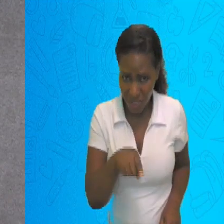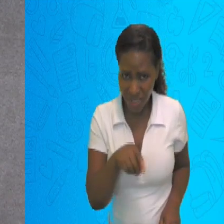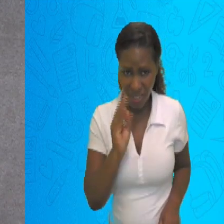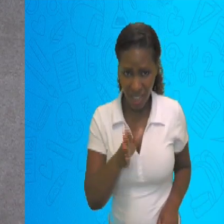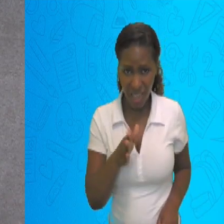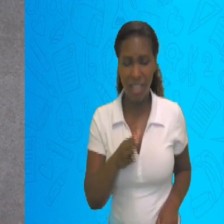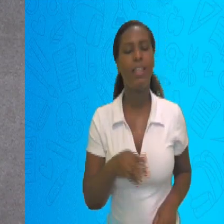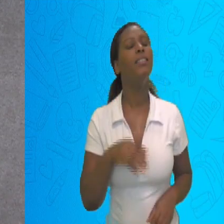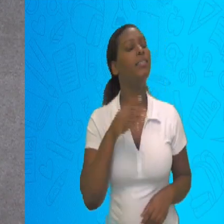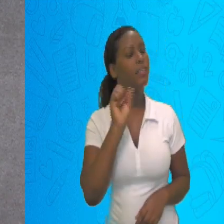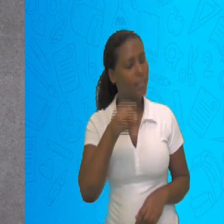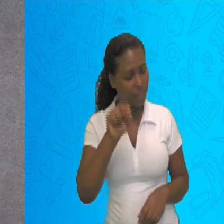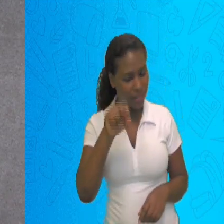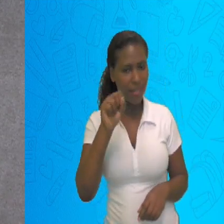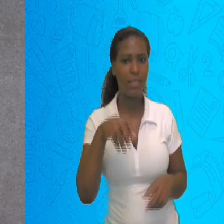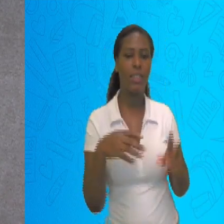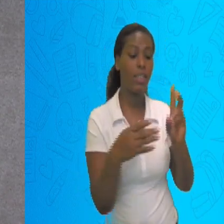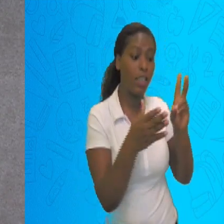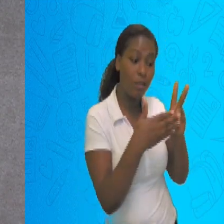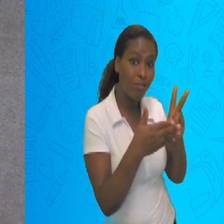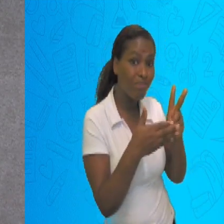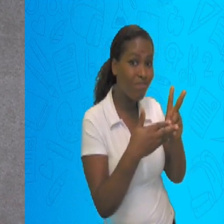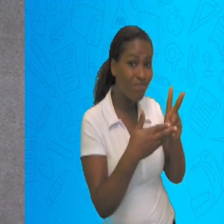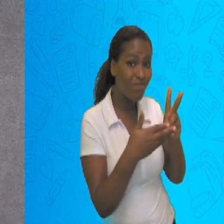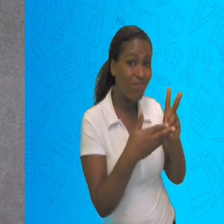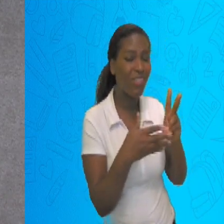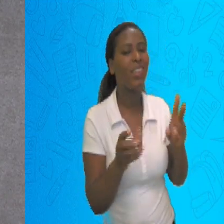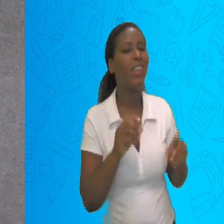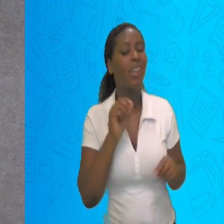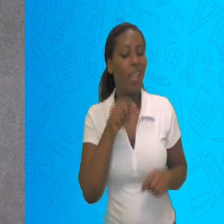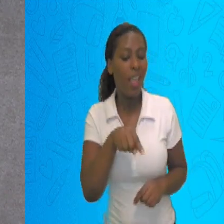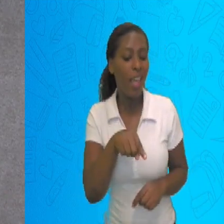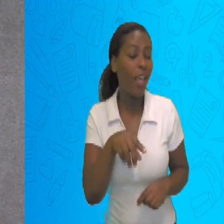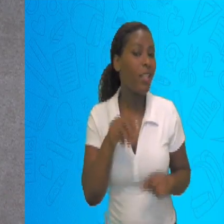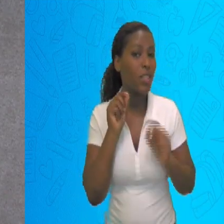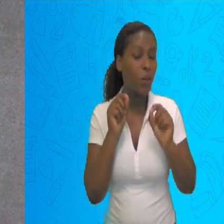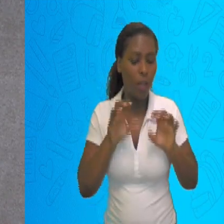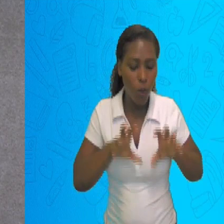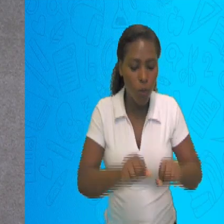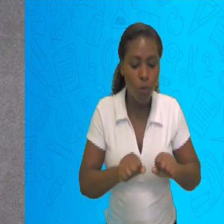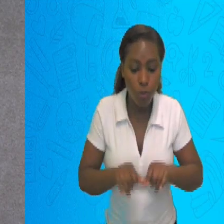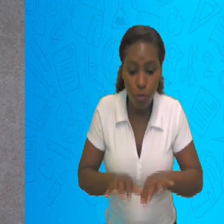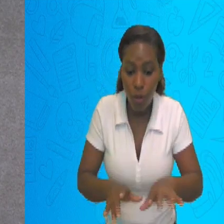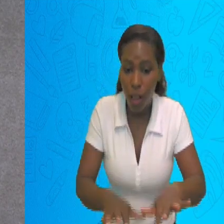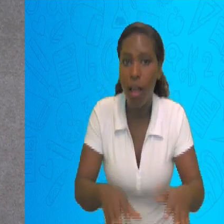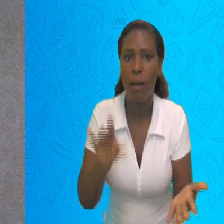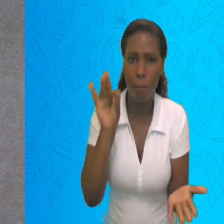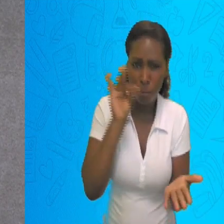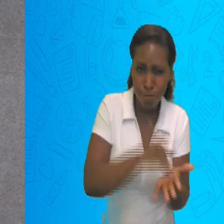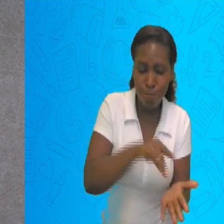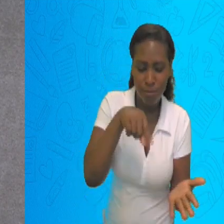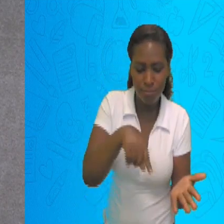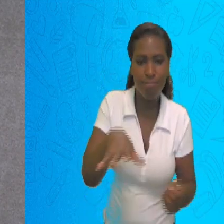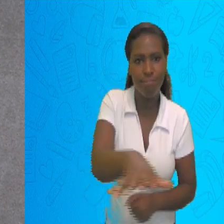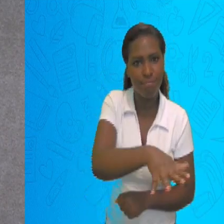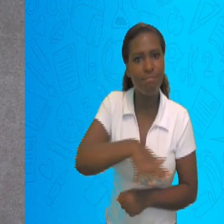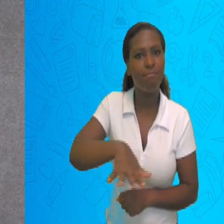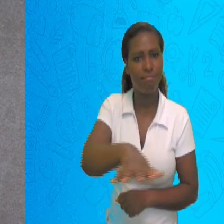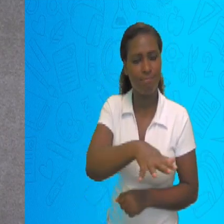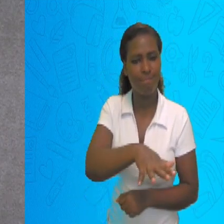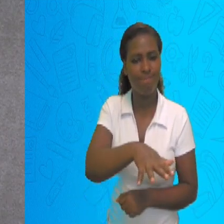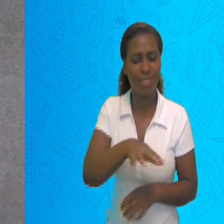indígenas, considerados os povoadores da região. A colonização portuguesa teve como